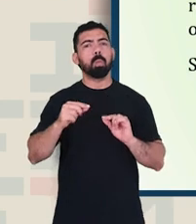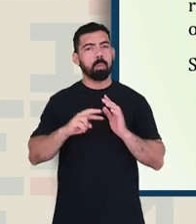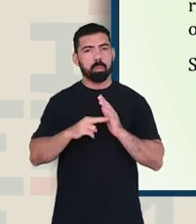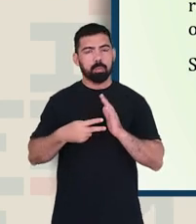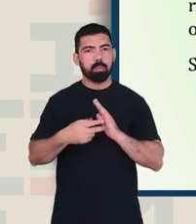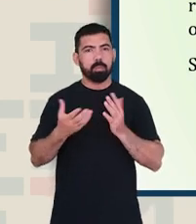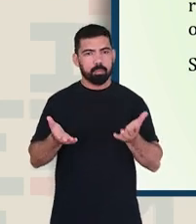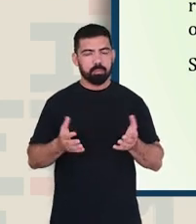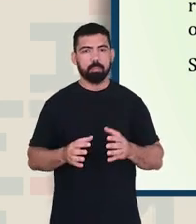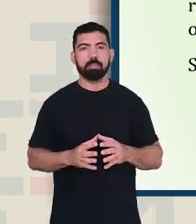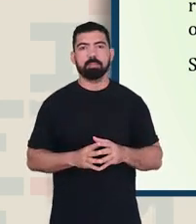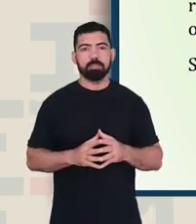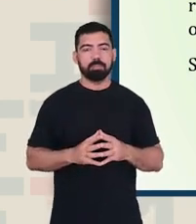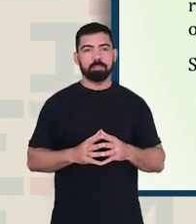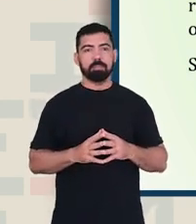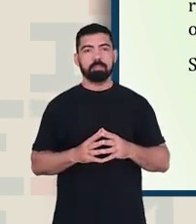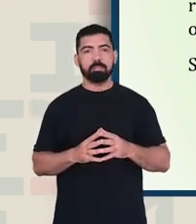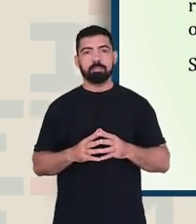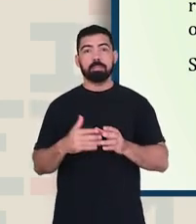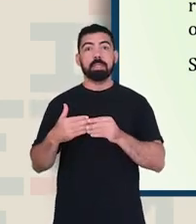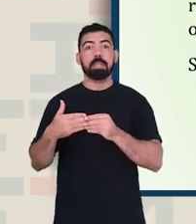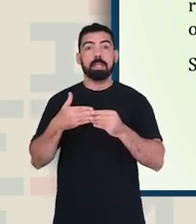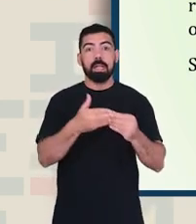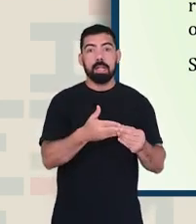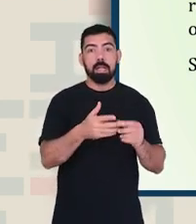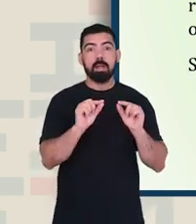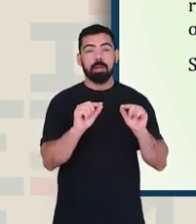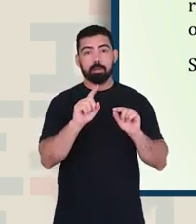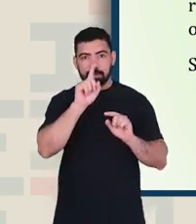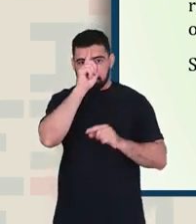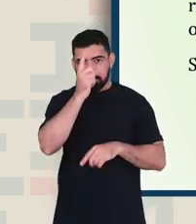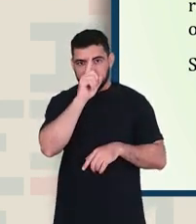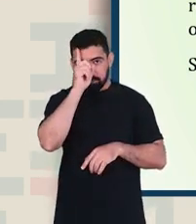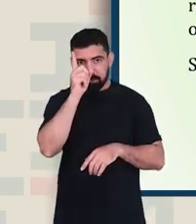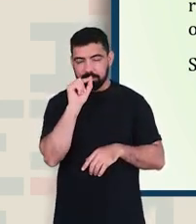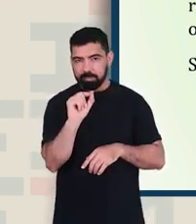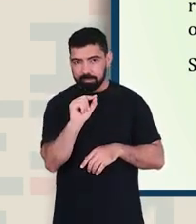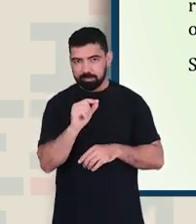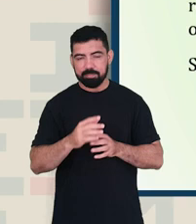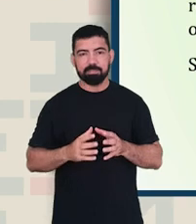som. Isto leva um pouco à ideia